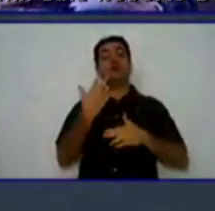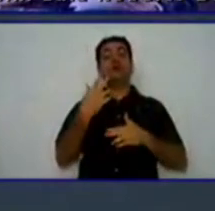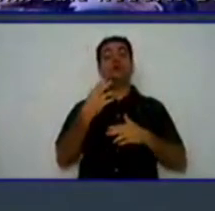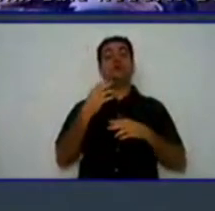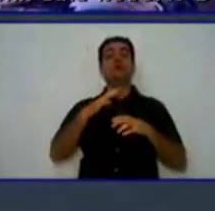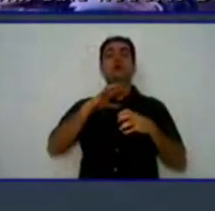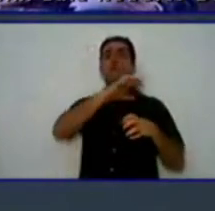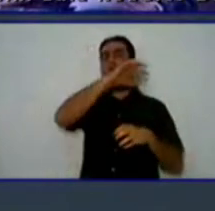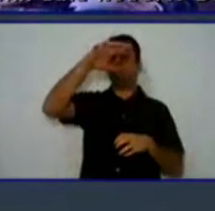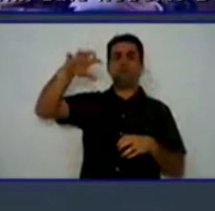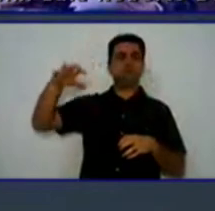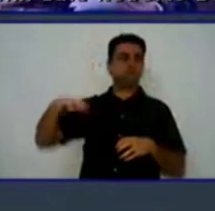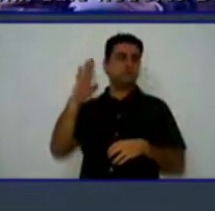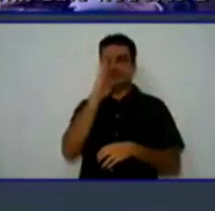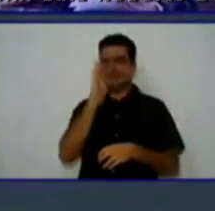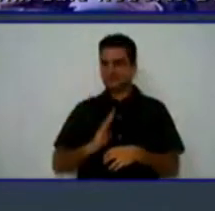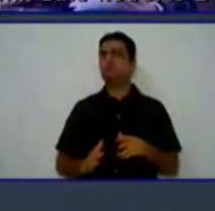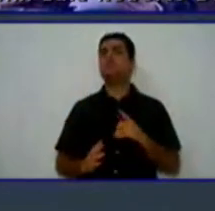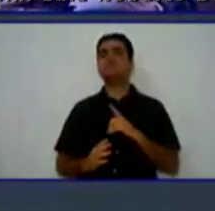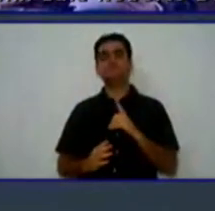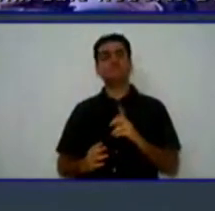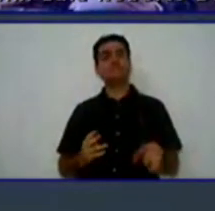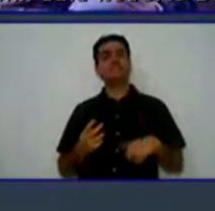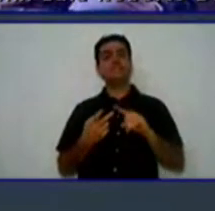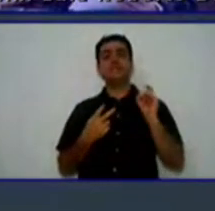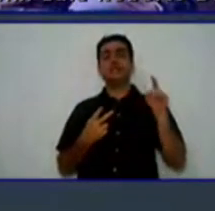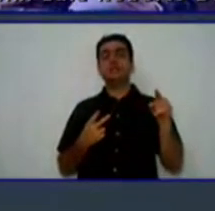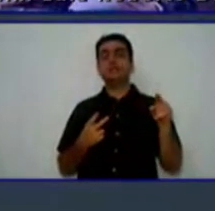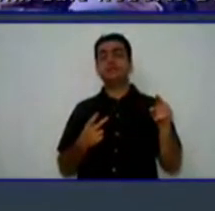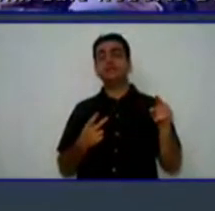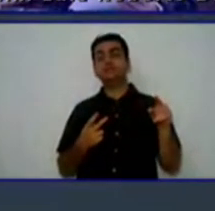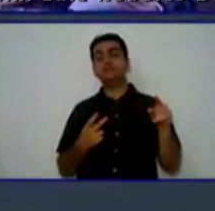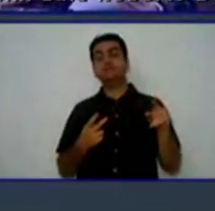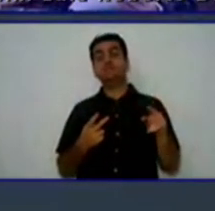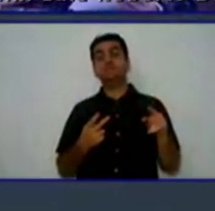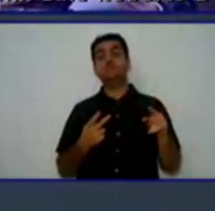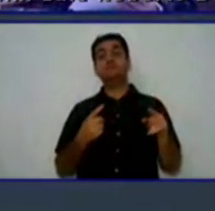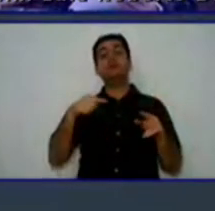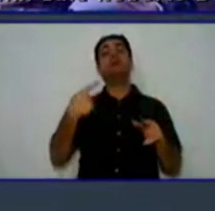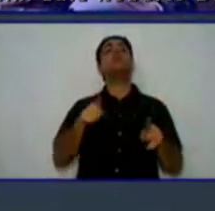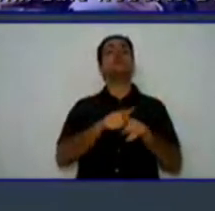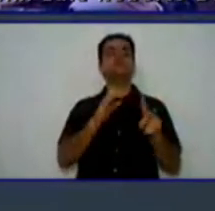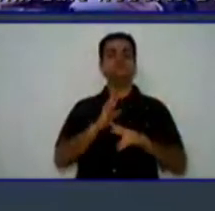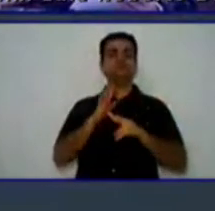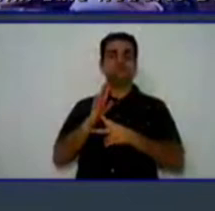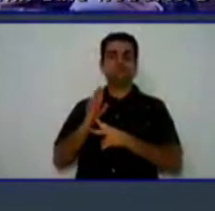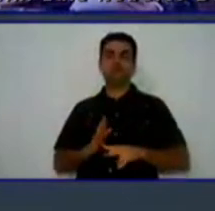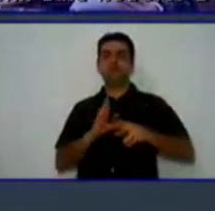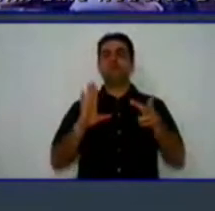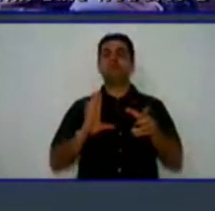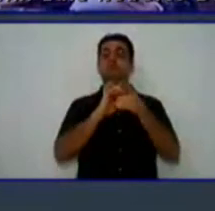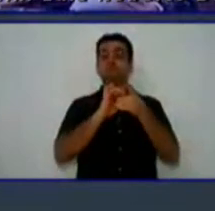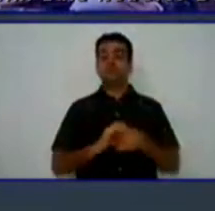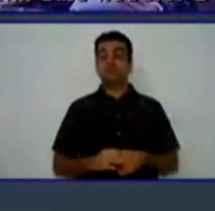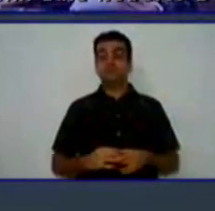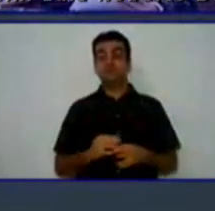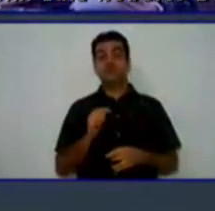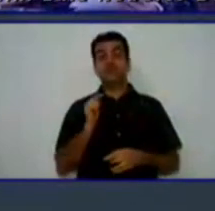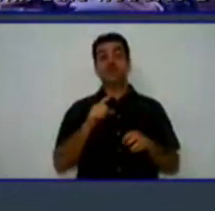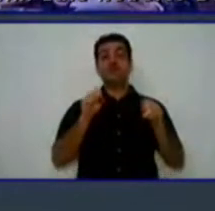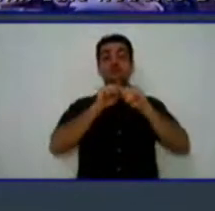órgãos partidários em todo o país e a parte de filiação. O próprio sistema